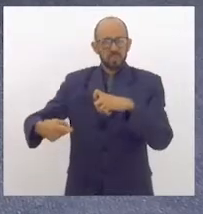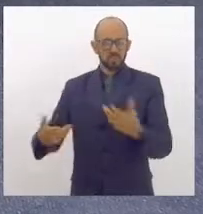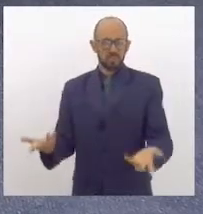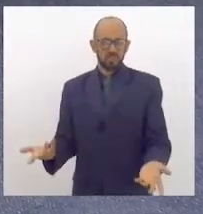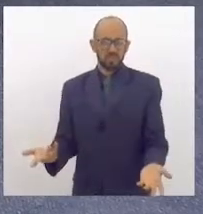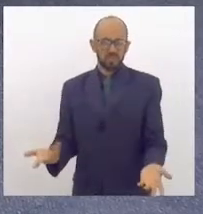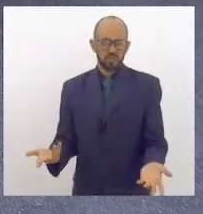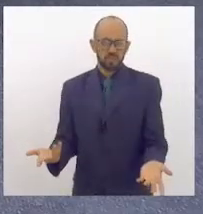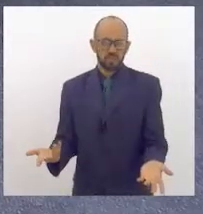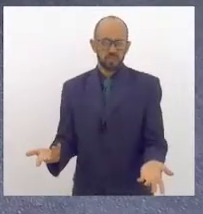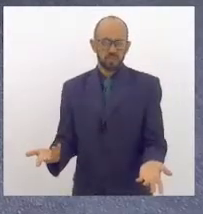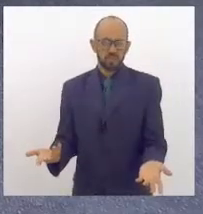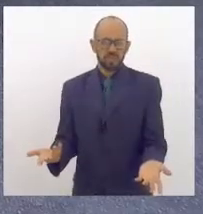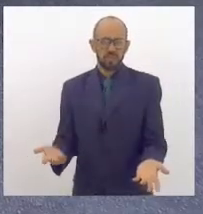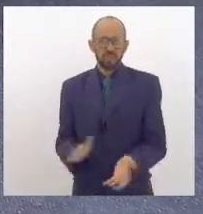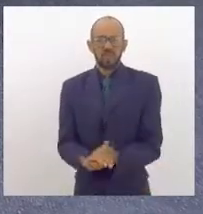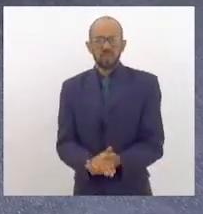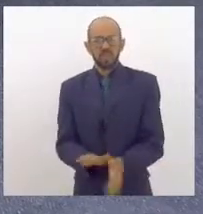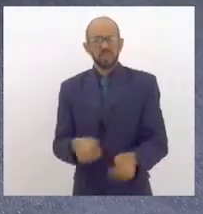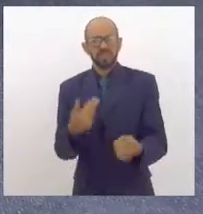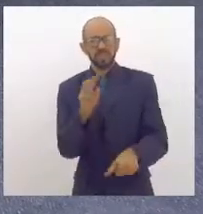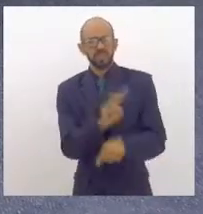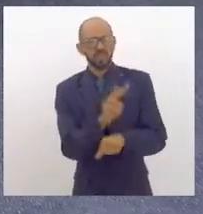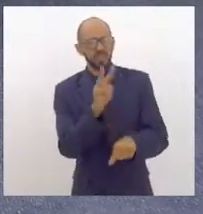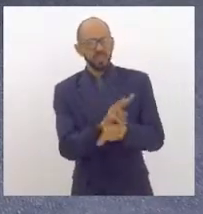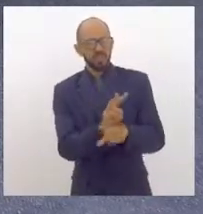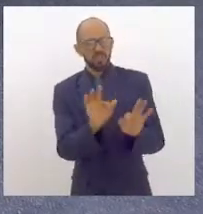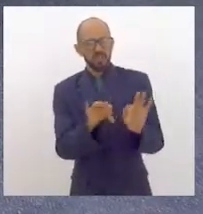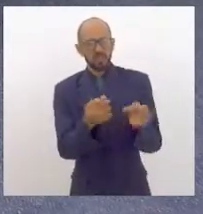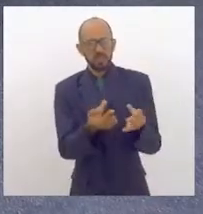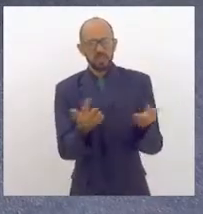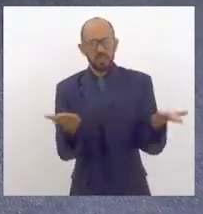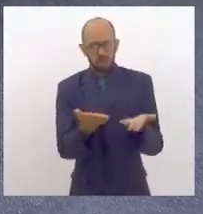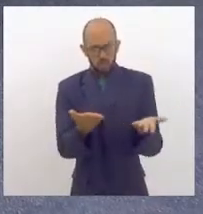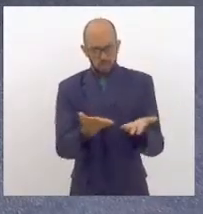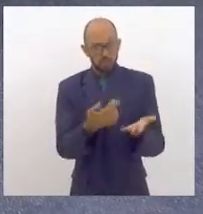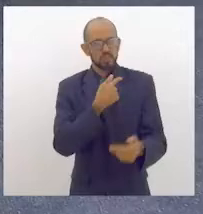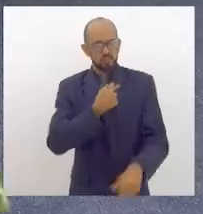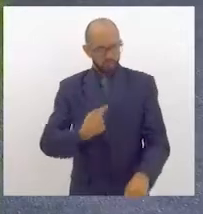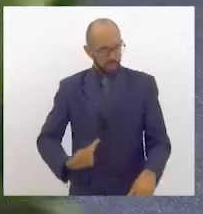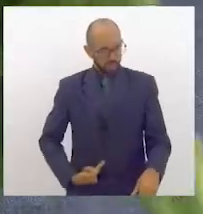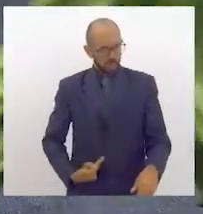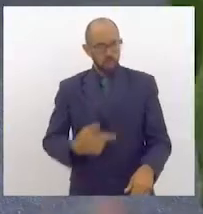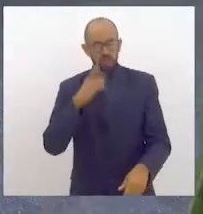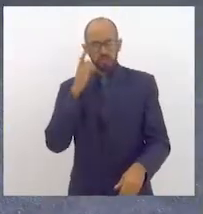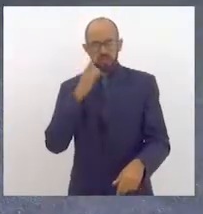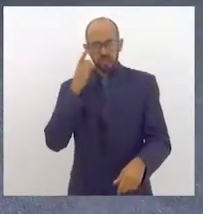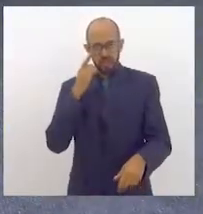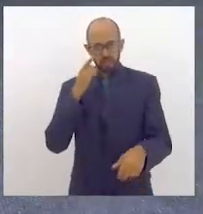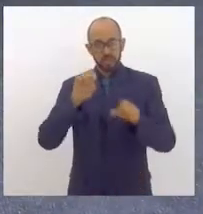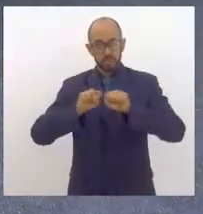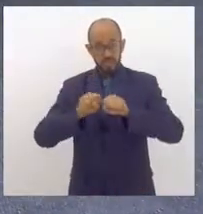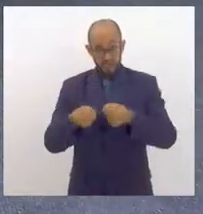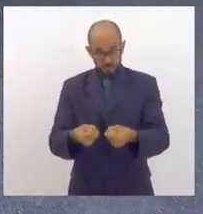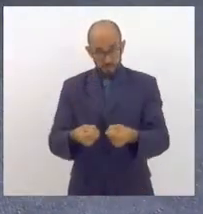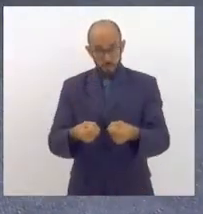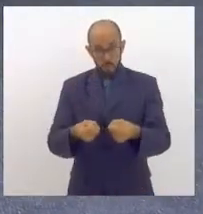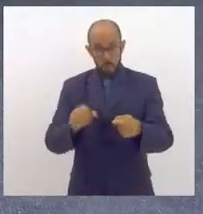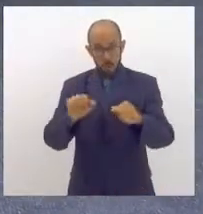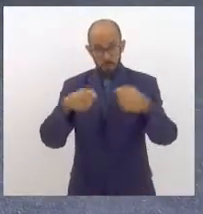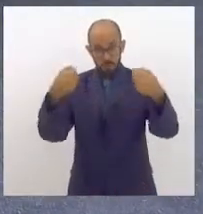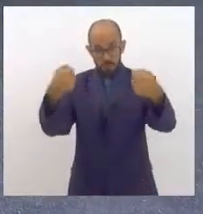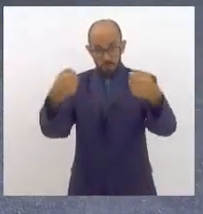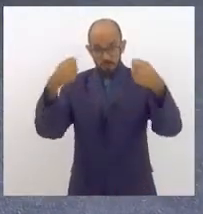fica aí defendendo defendendo a família e hoje esse governador em esse deputado que quebrou a placa da Marielle que